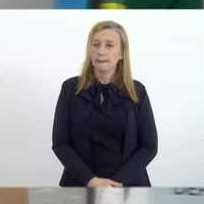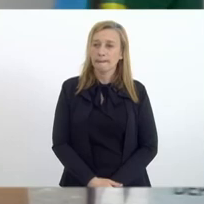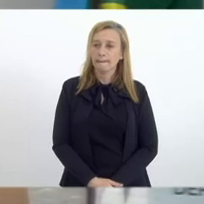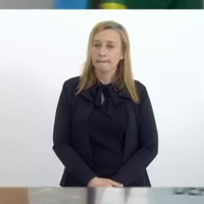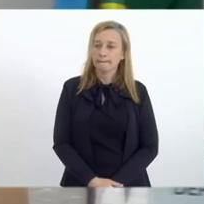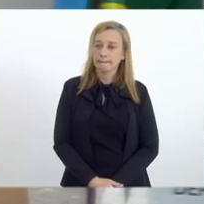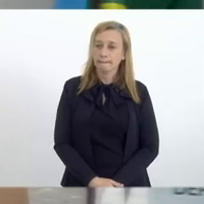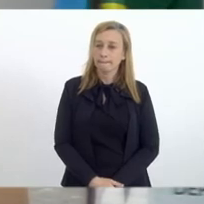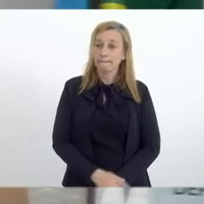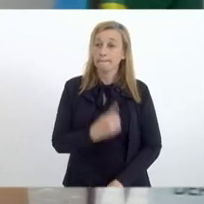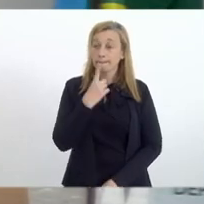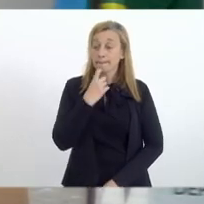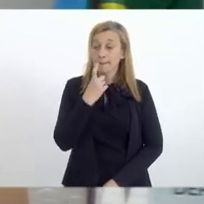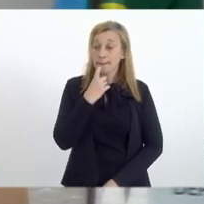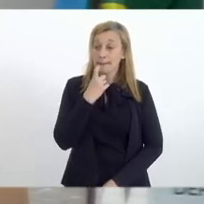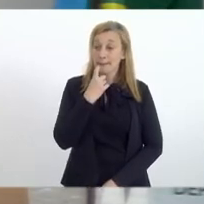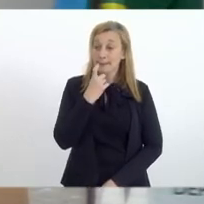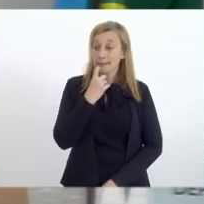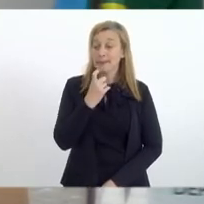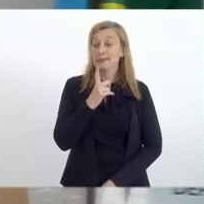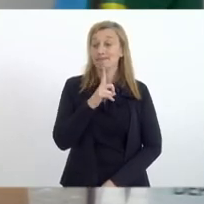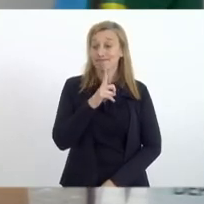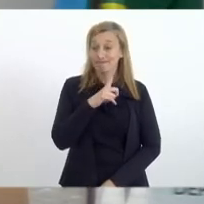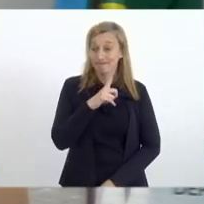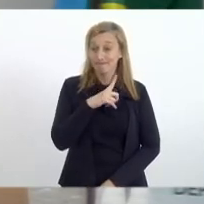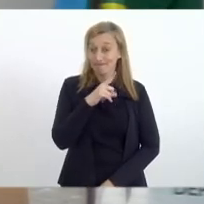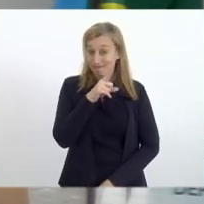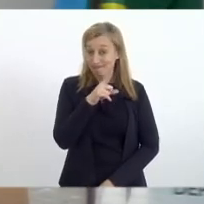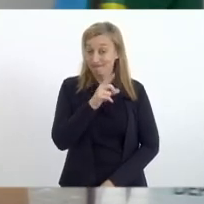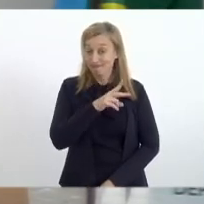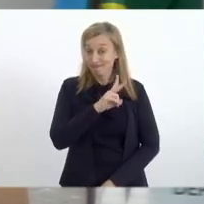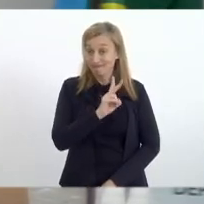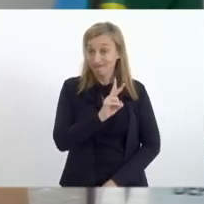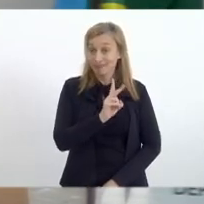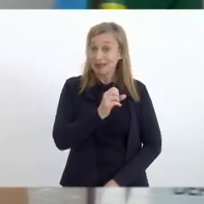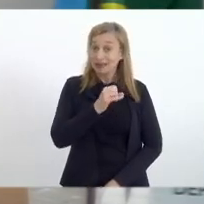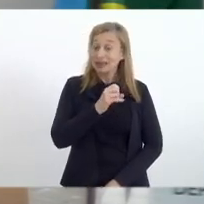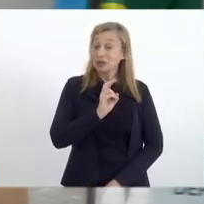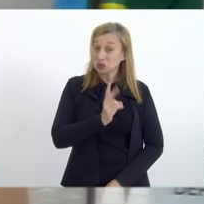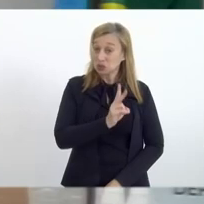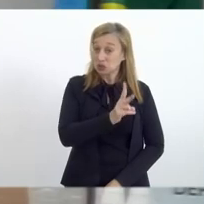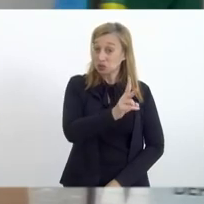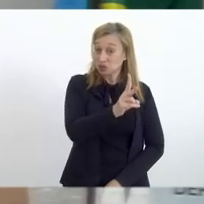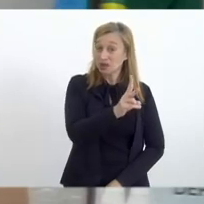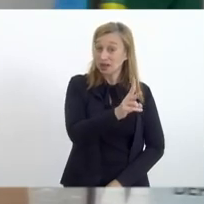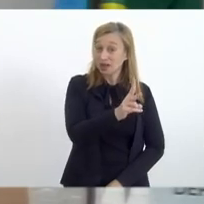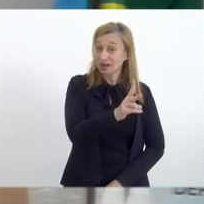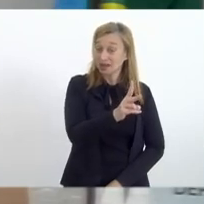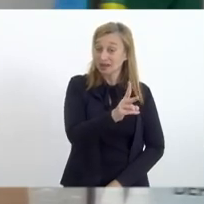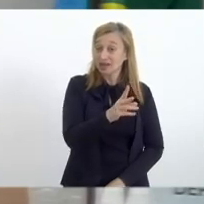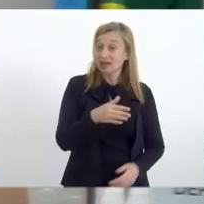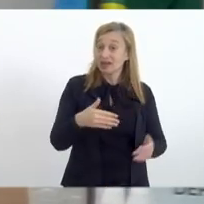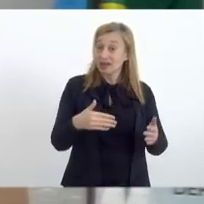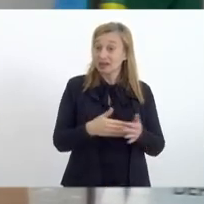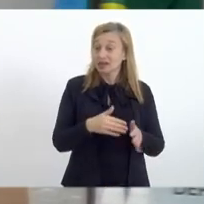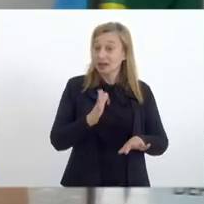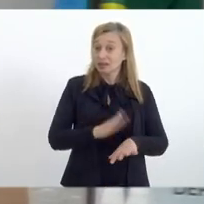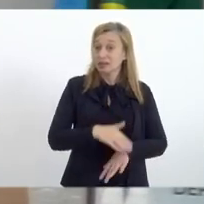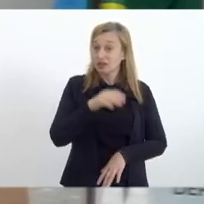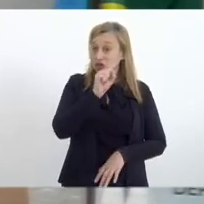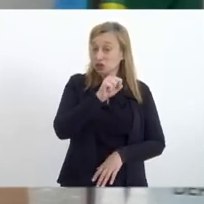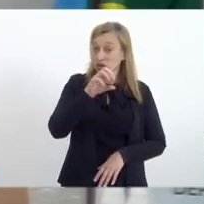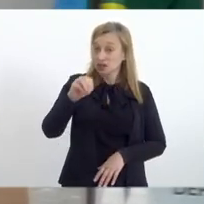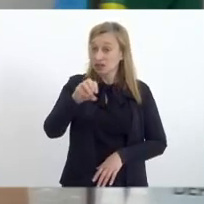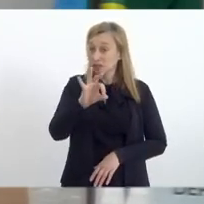Está num vermelho brutal e continuará até que mais de